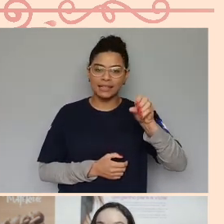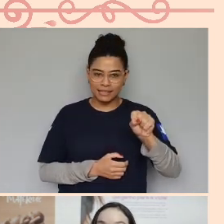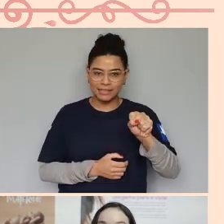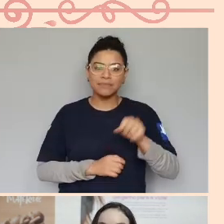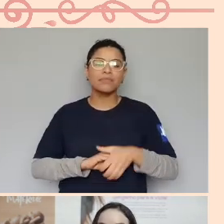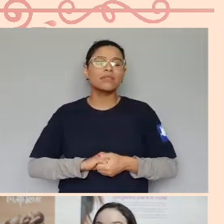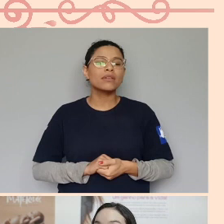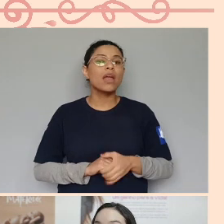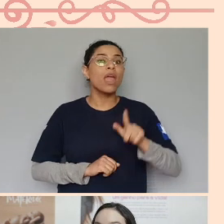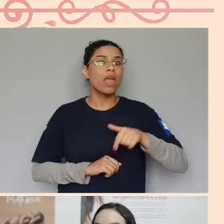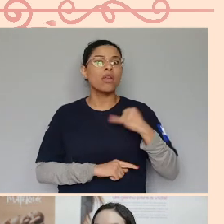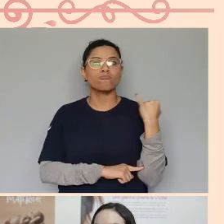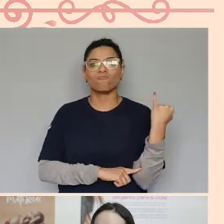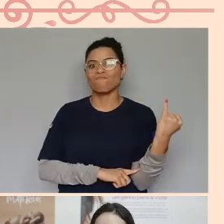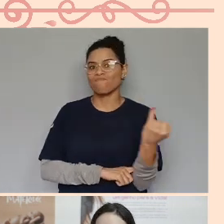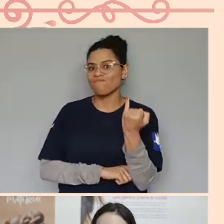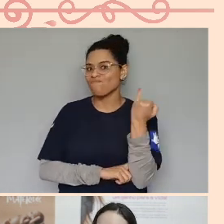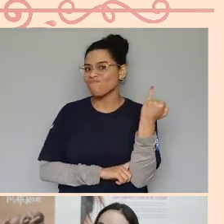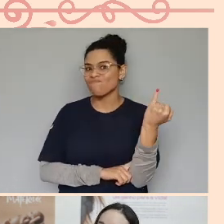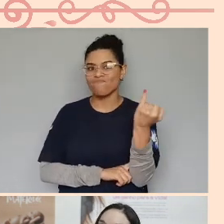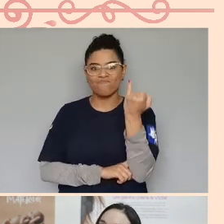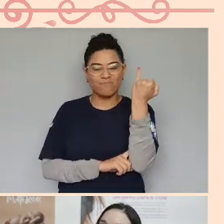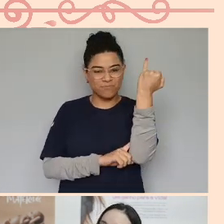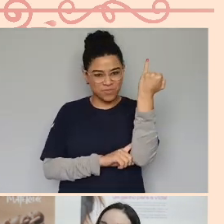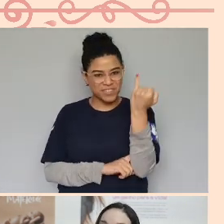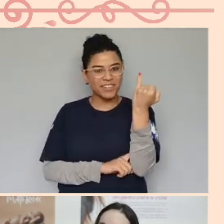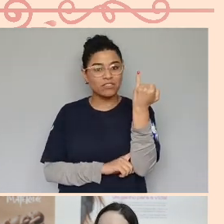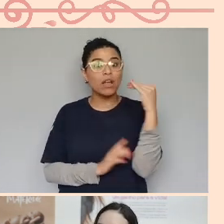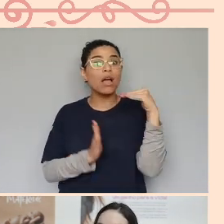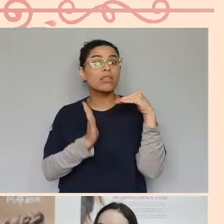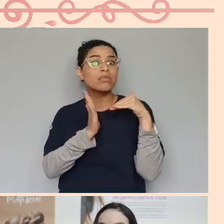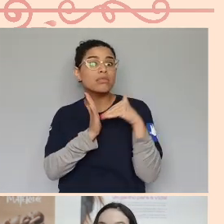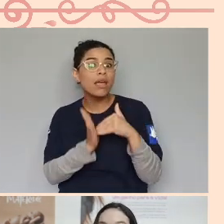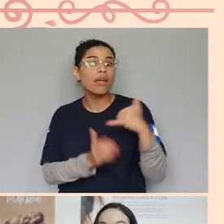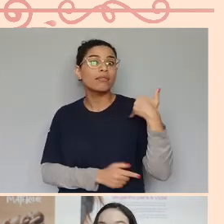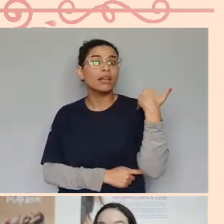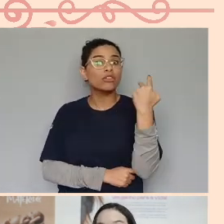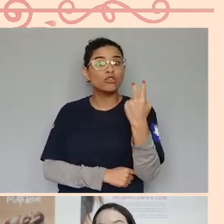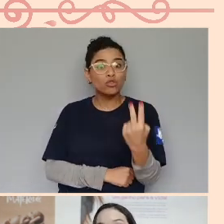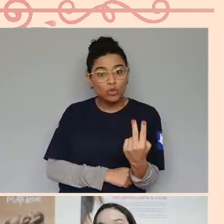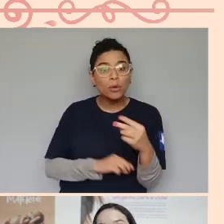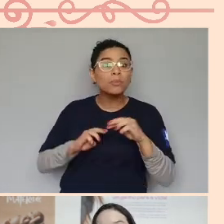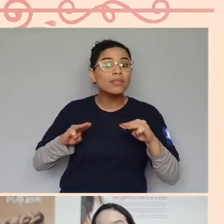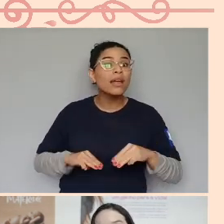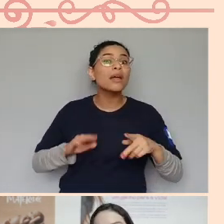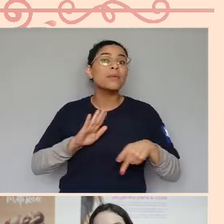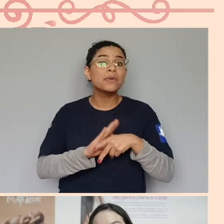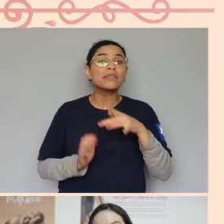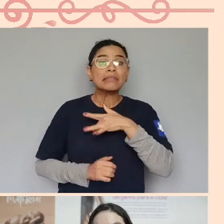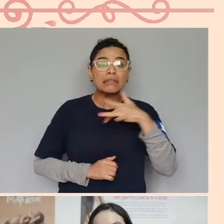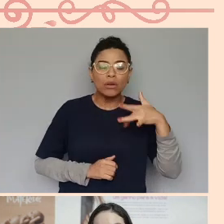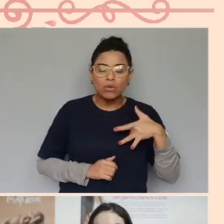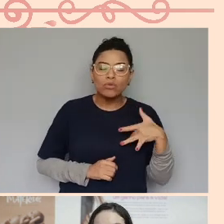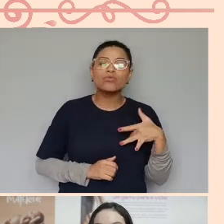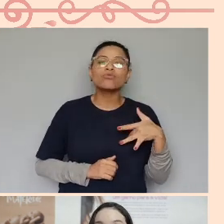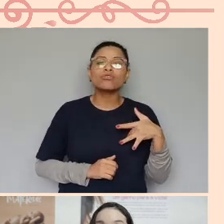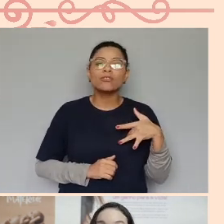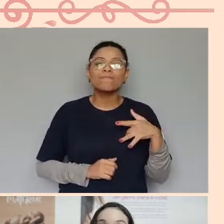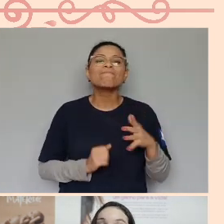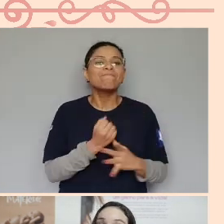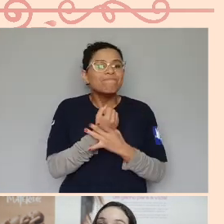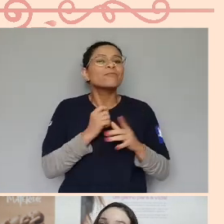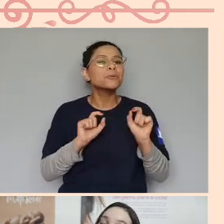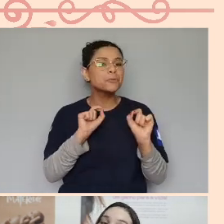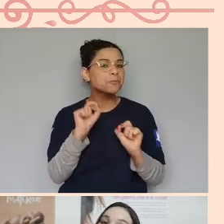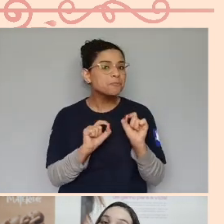É importante o aleitamento materno no 2º ano de vida também. O Ministério da Saúde defende esse aleitamento parcial até 2 aninhos,